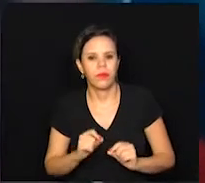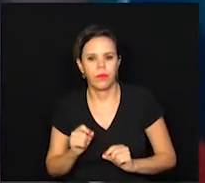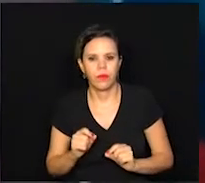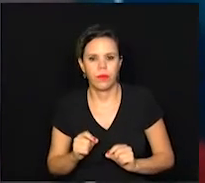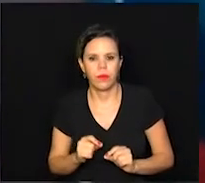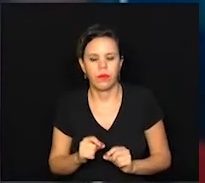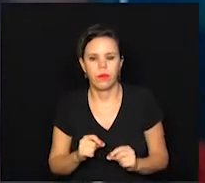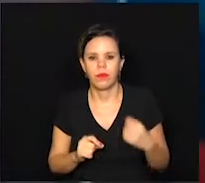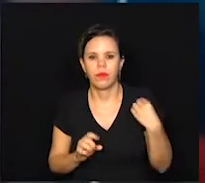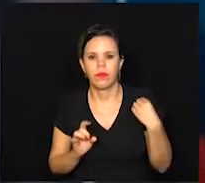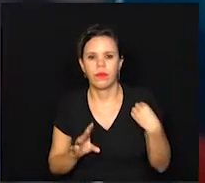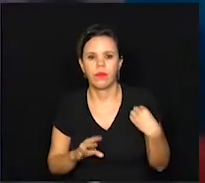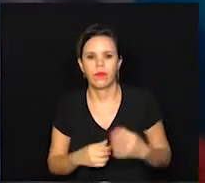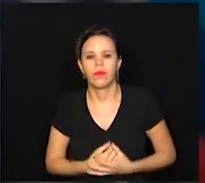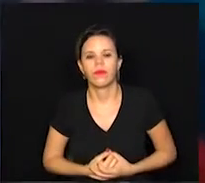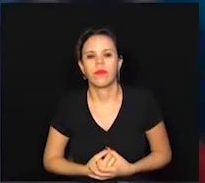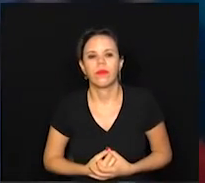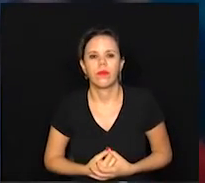foi extremamente